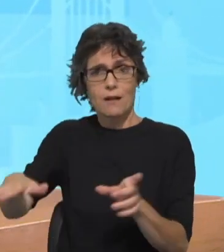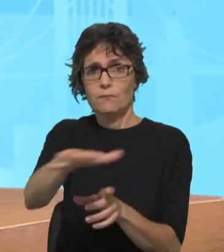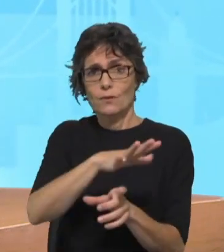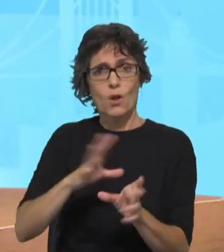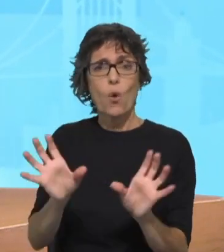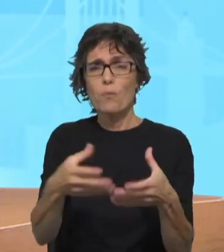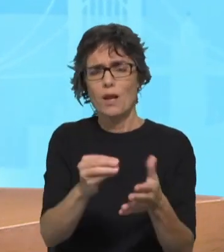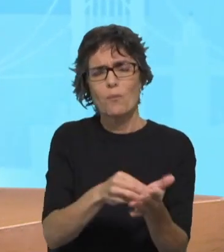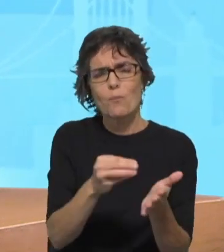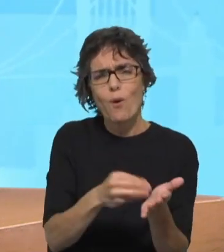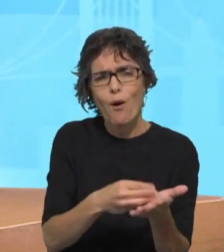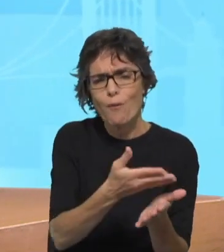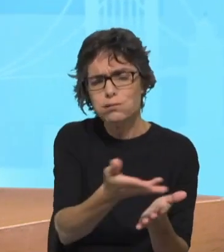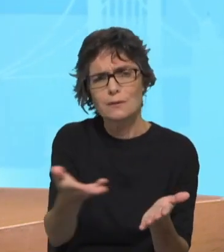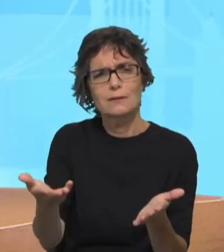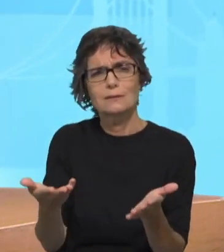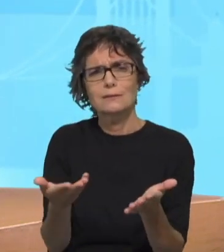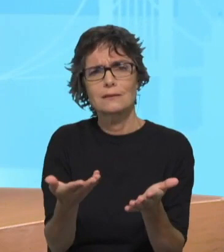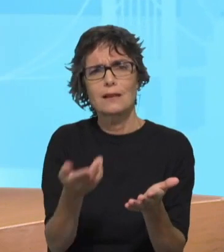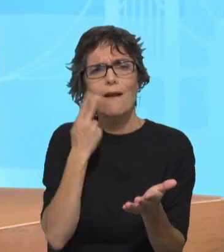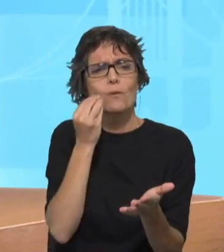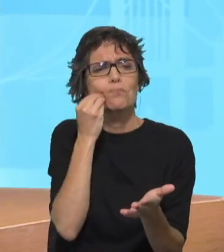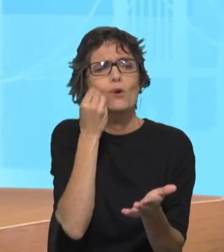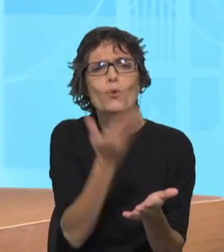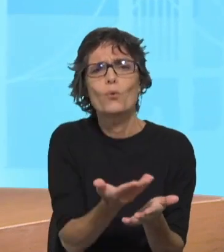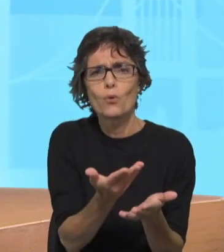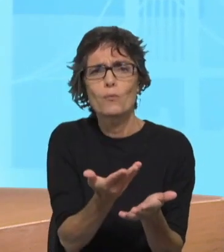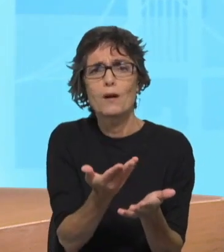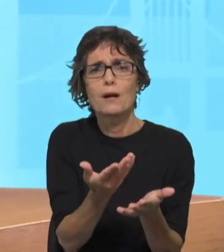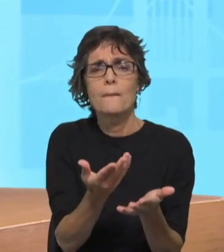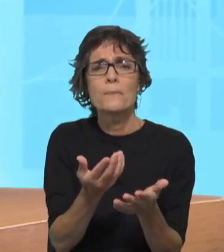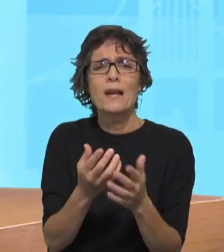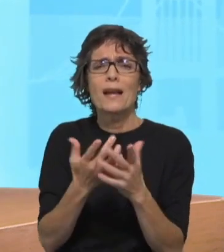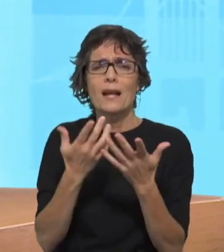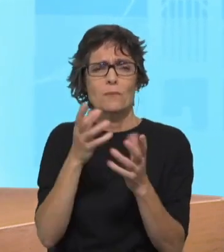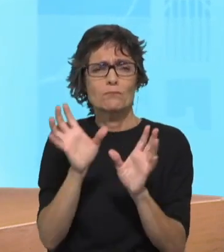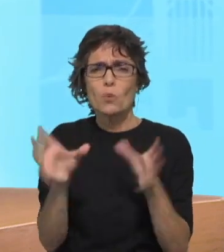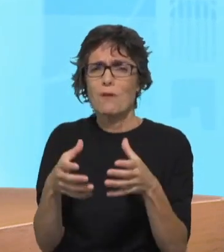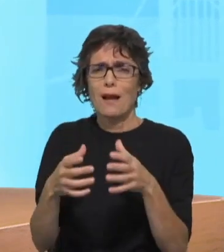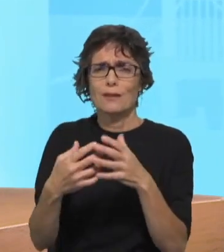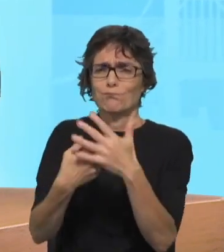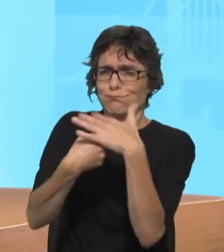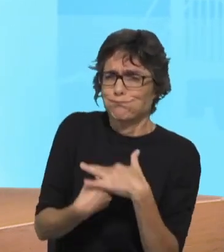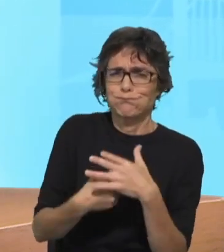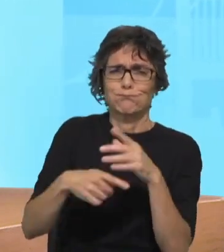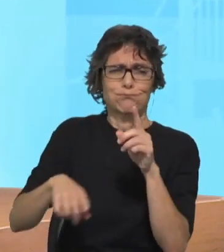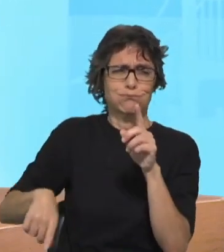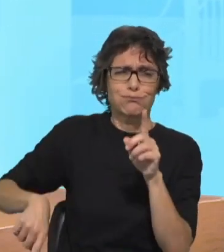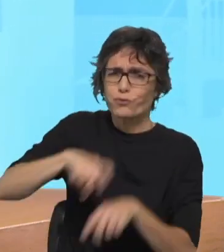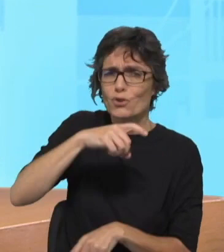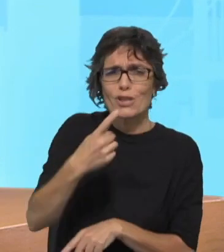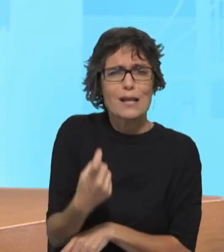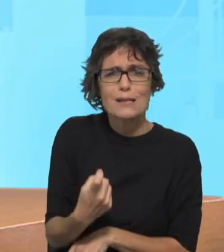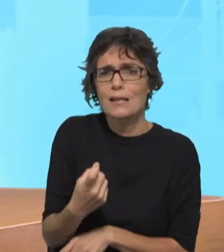comunidades muito pobres, que precisam de sobreviver, ou são de comunidades que são mesmo perseguidas e precisam de fugir, precisam de um